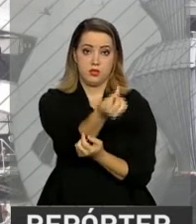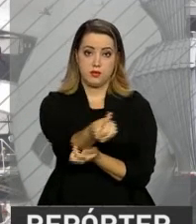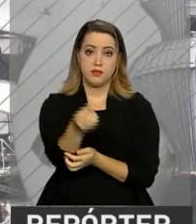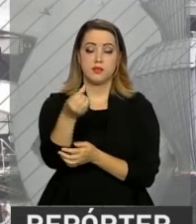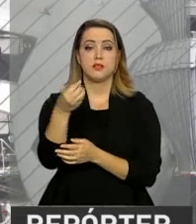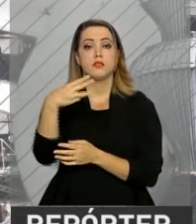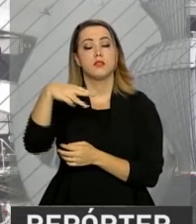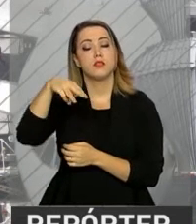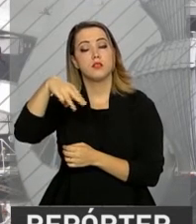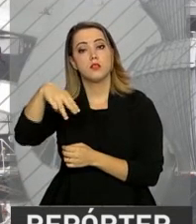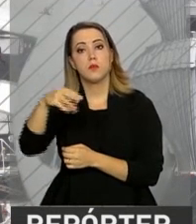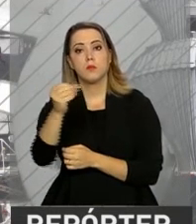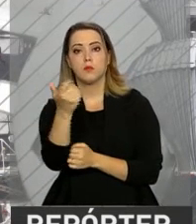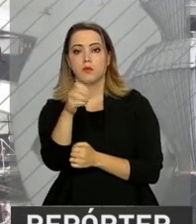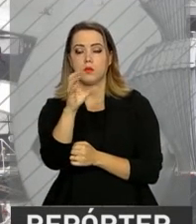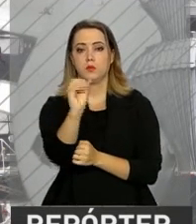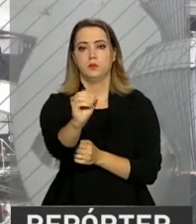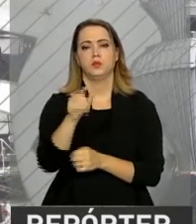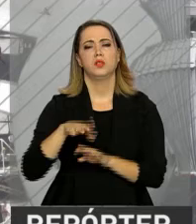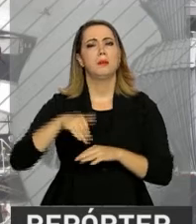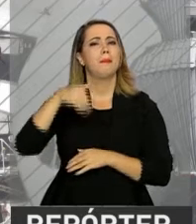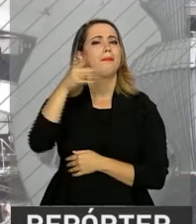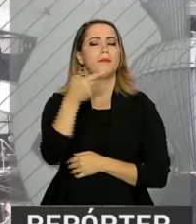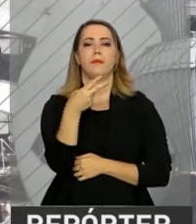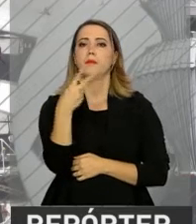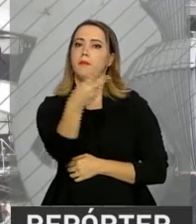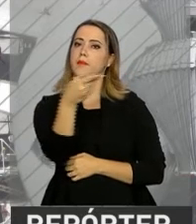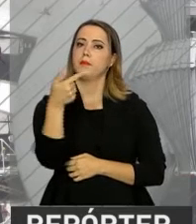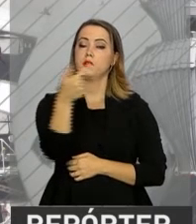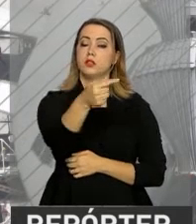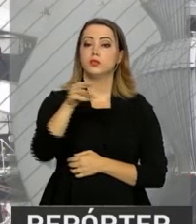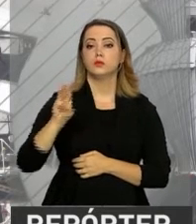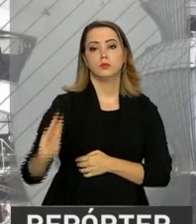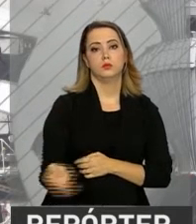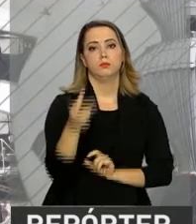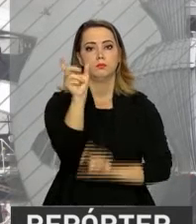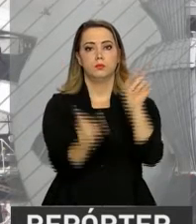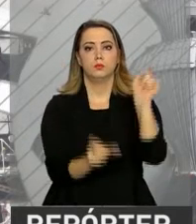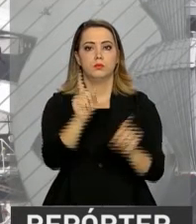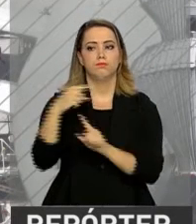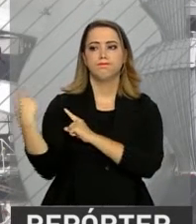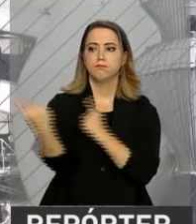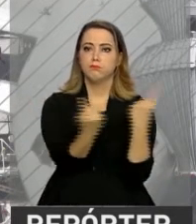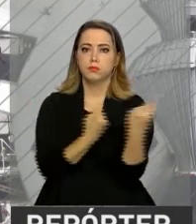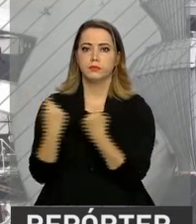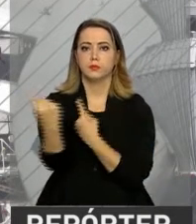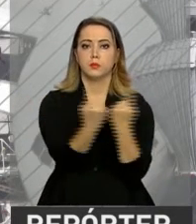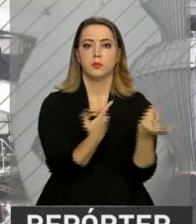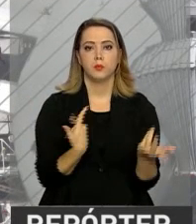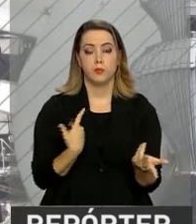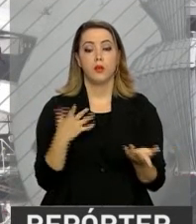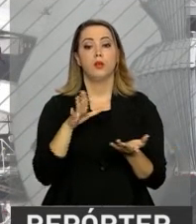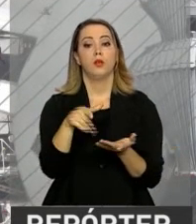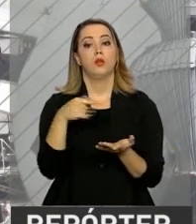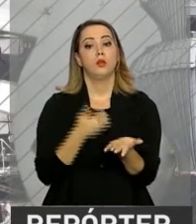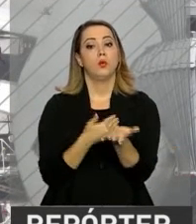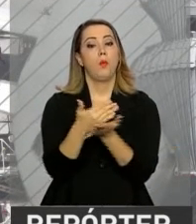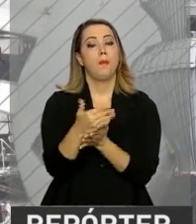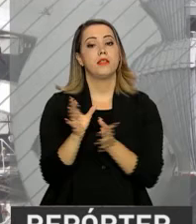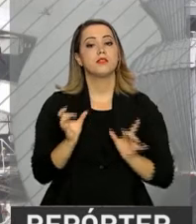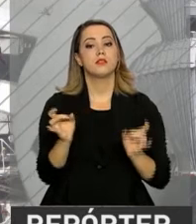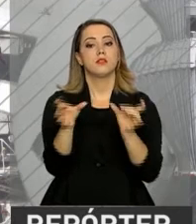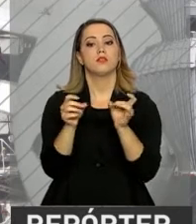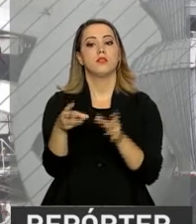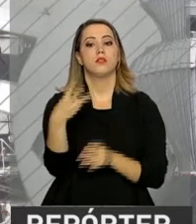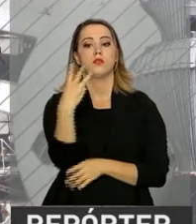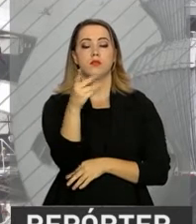nos terminais mais de 27 milhões de passageiros. A oferta inicial do leilão do aeroporto de Porto Alegre será